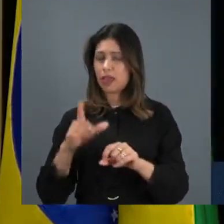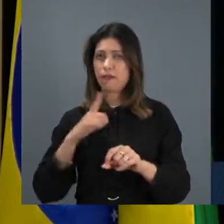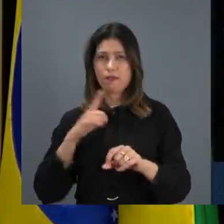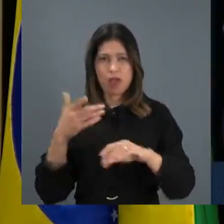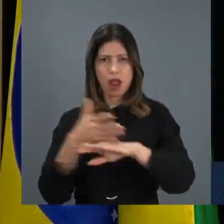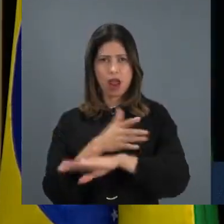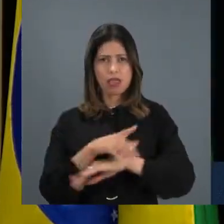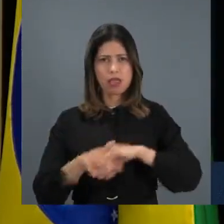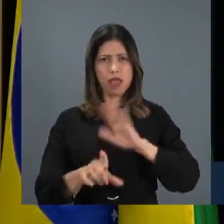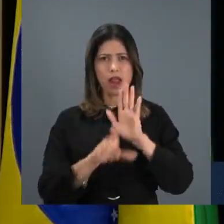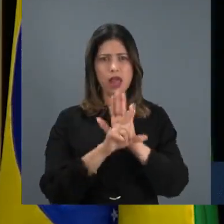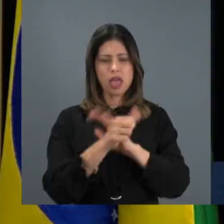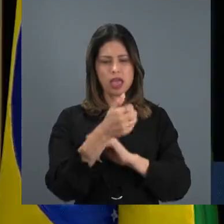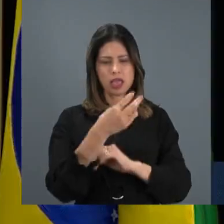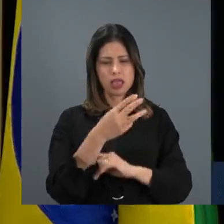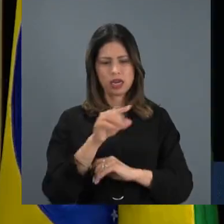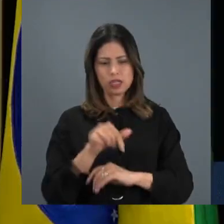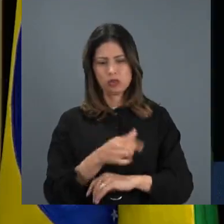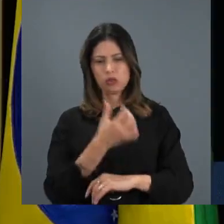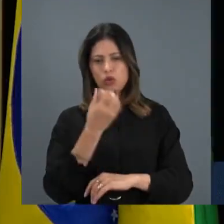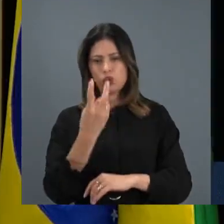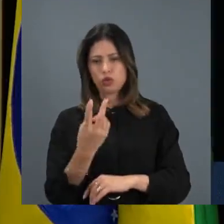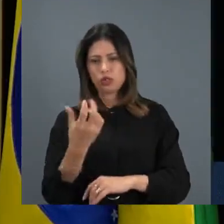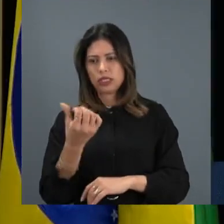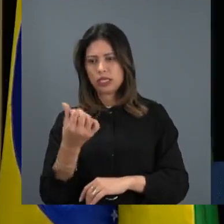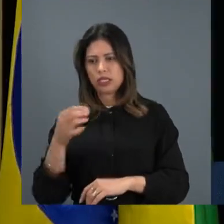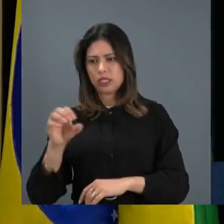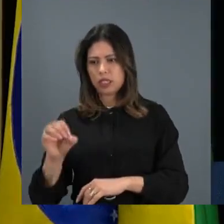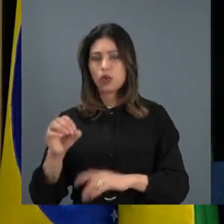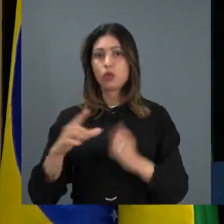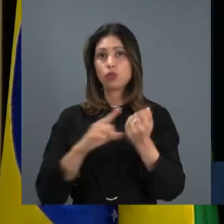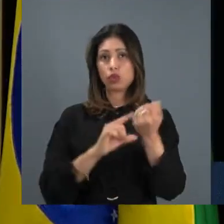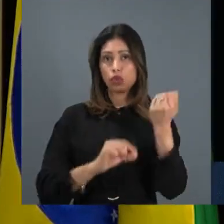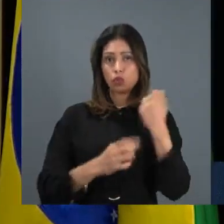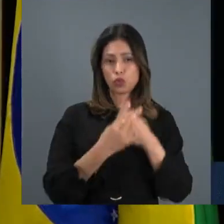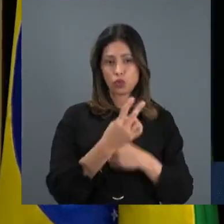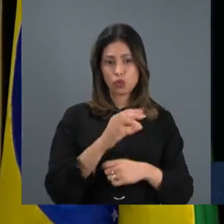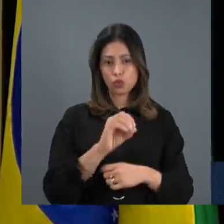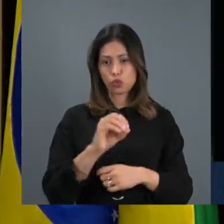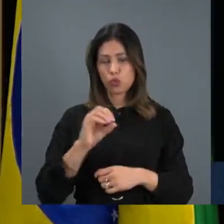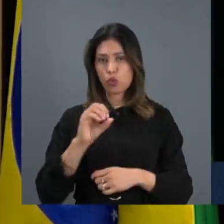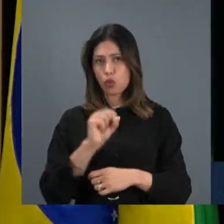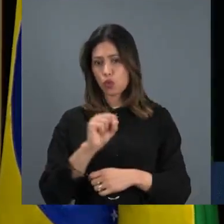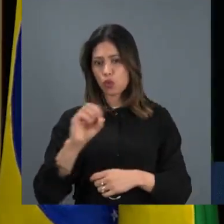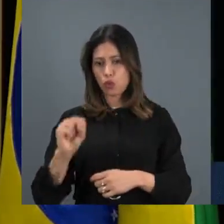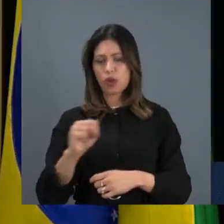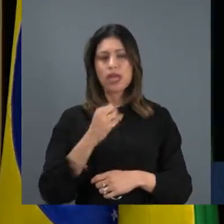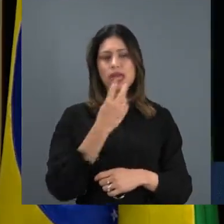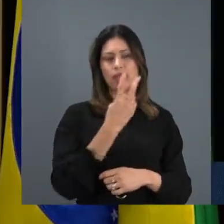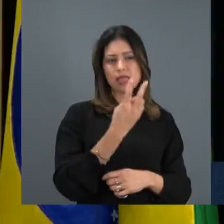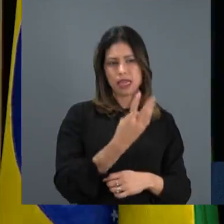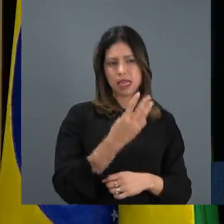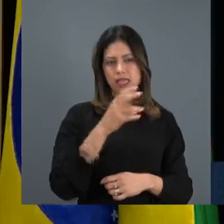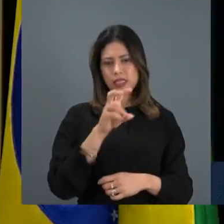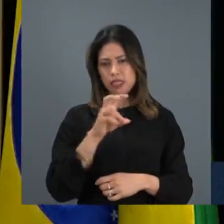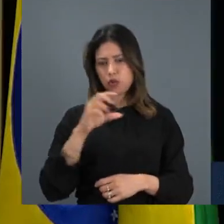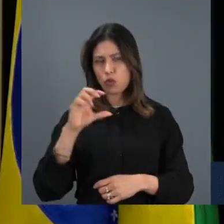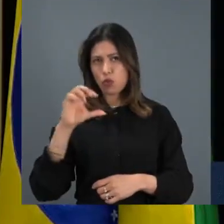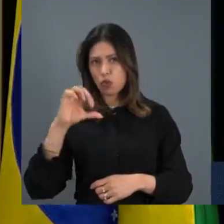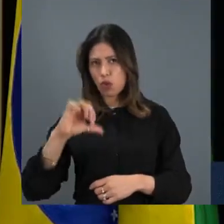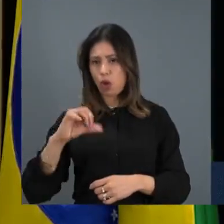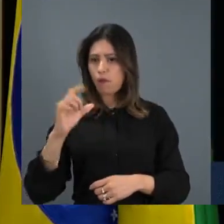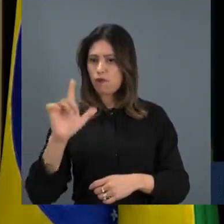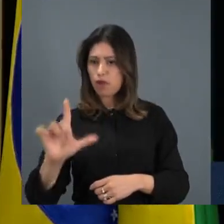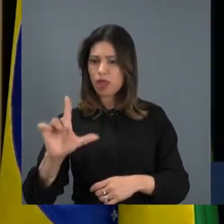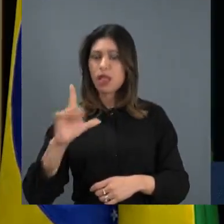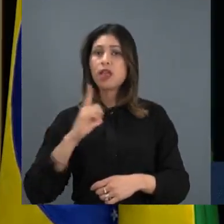Lei 13.260, nos artigos 288, associação criminosa, 359-L, abolição violenta